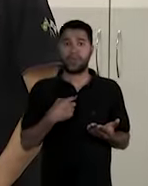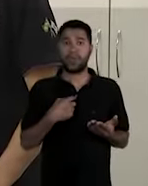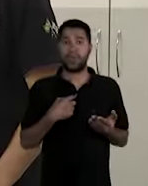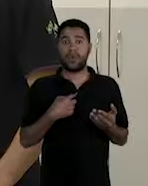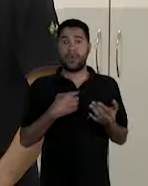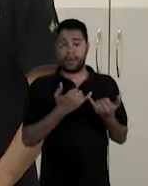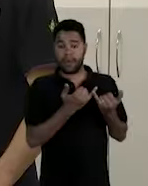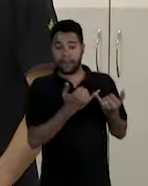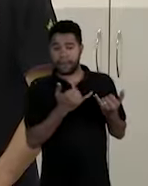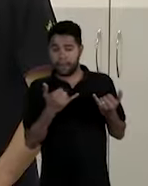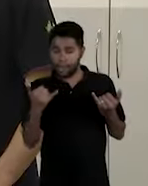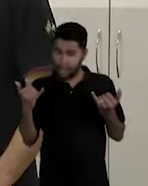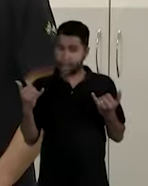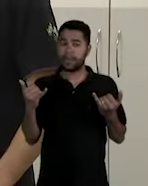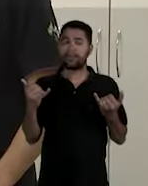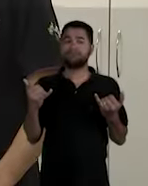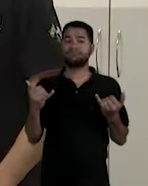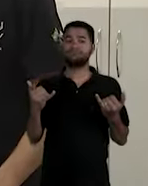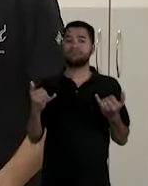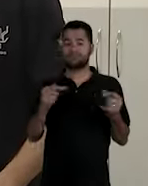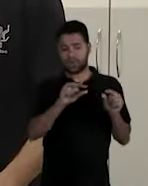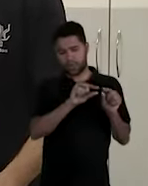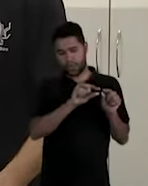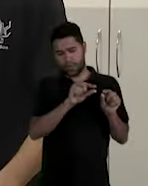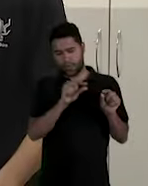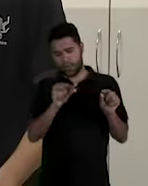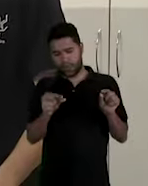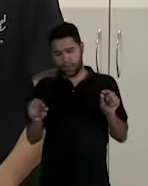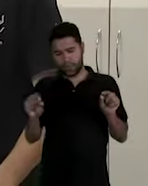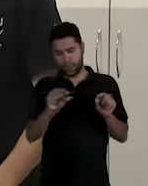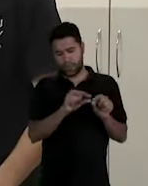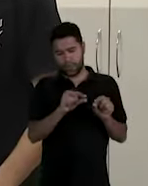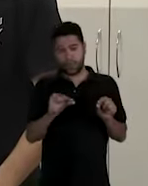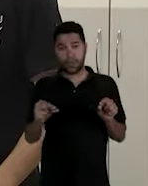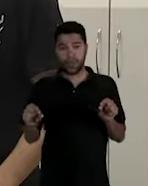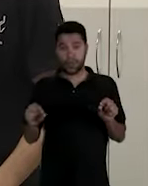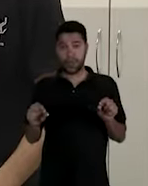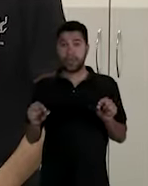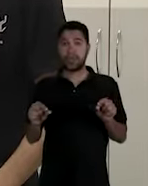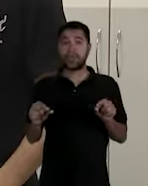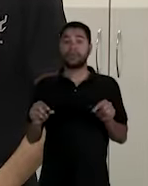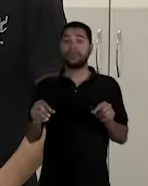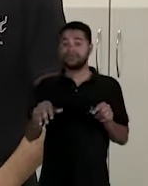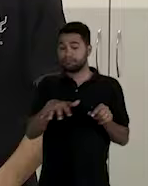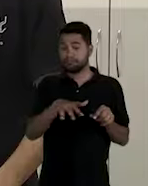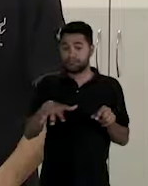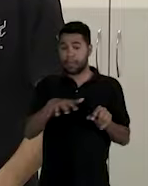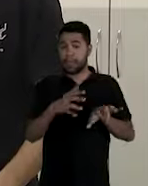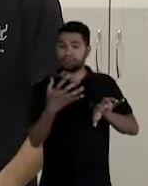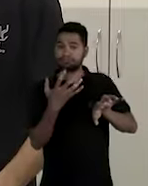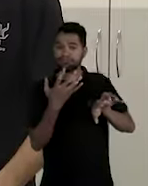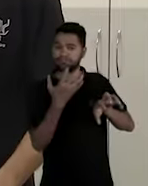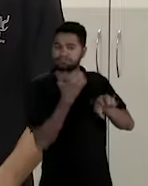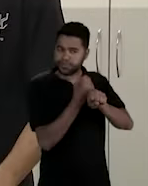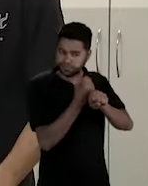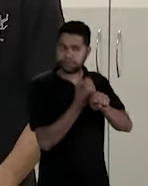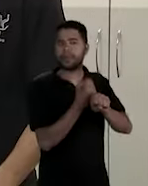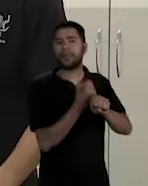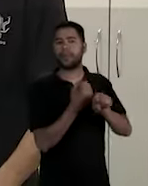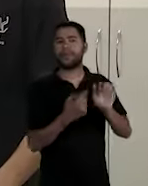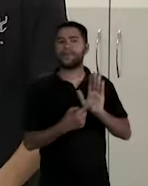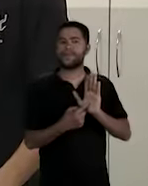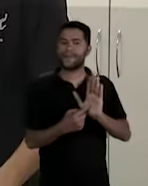corrente elétrica que está passando no fio e isso está imerso num campo magnético, aparece